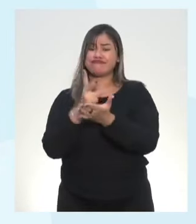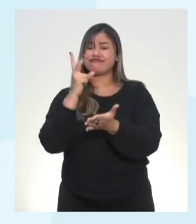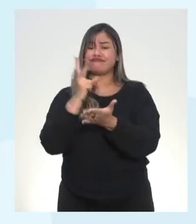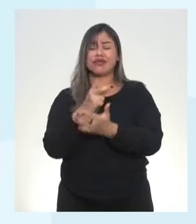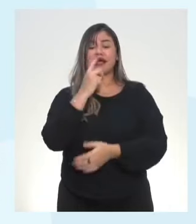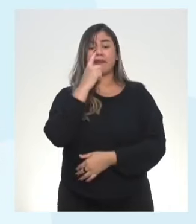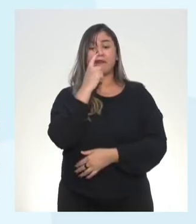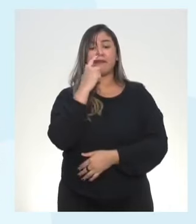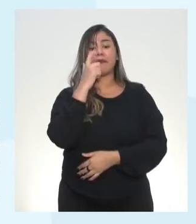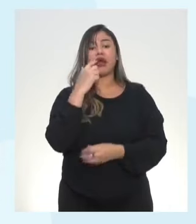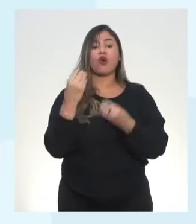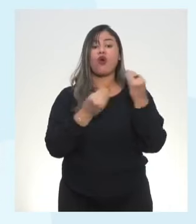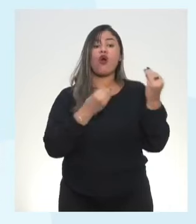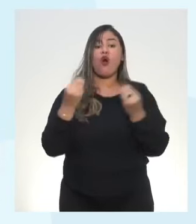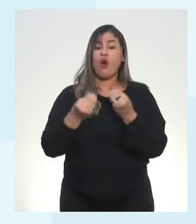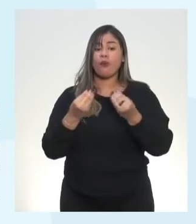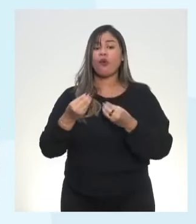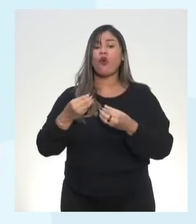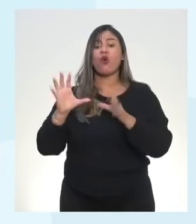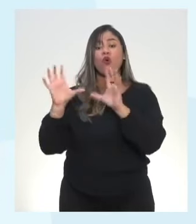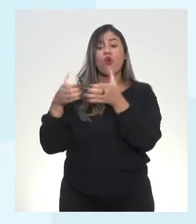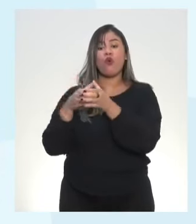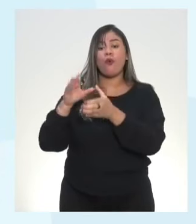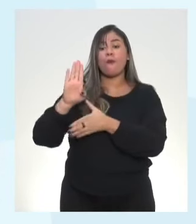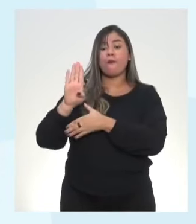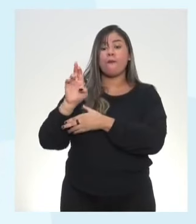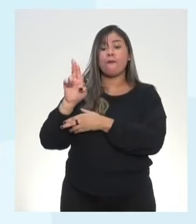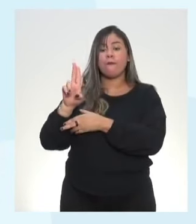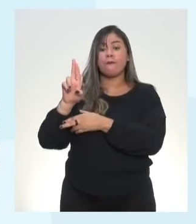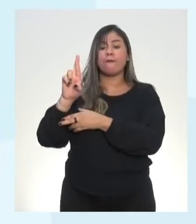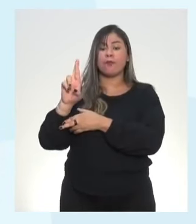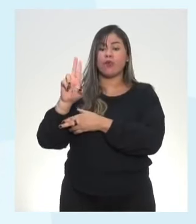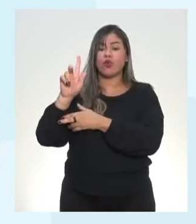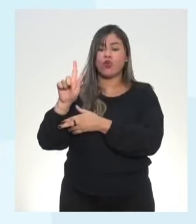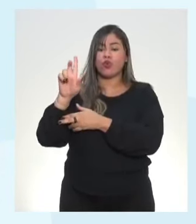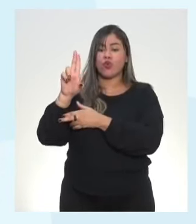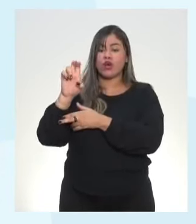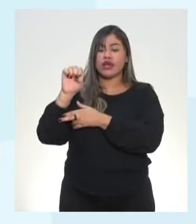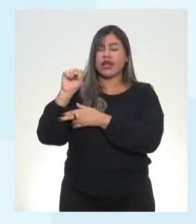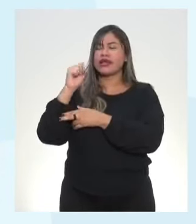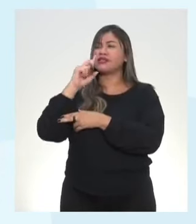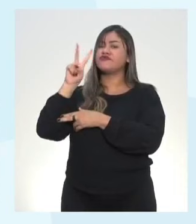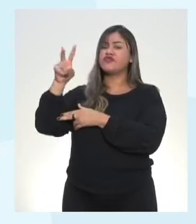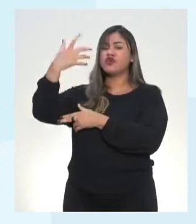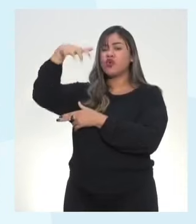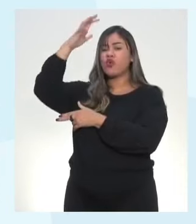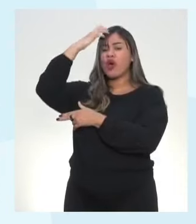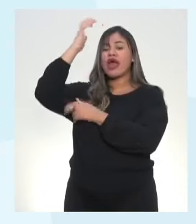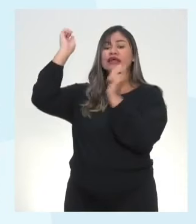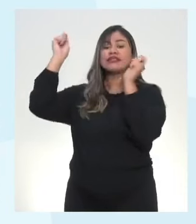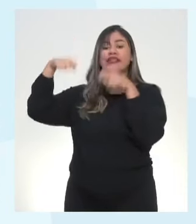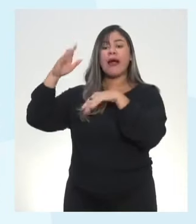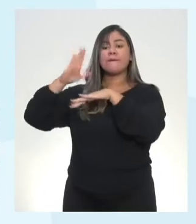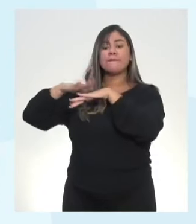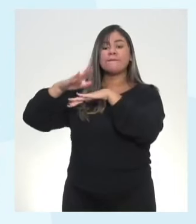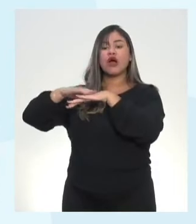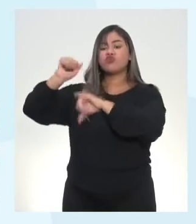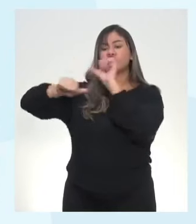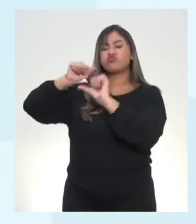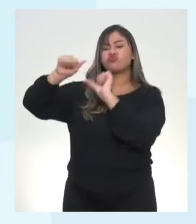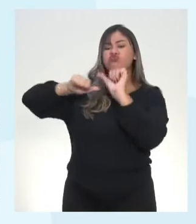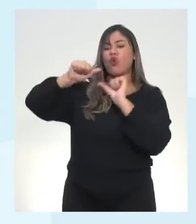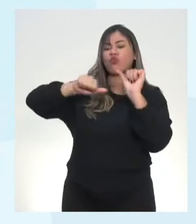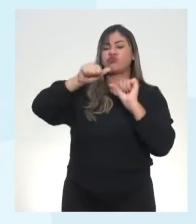de tudo isso, os burgueses começaram a enxergar na figura do rei uma possibilidade de promover essas mudanças,